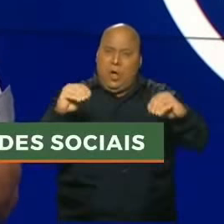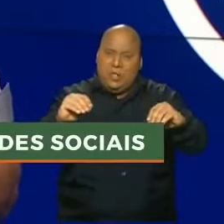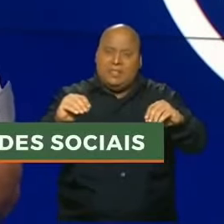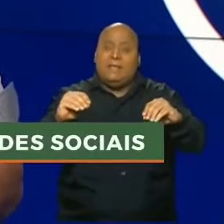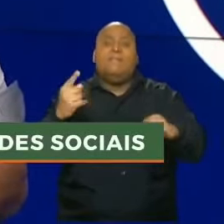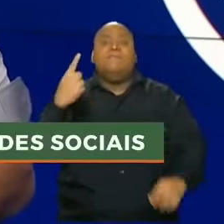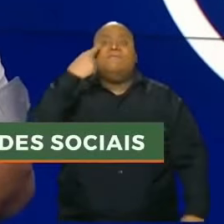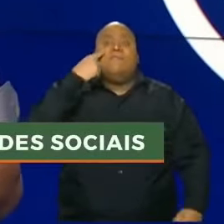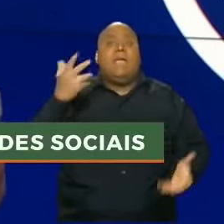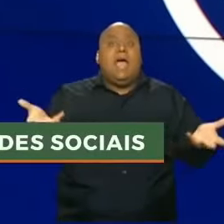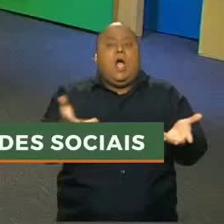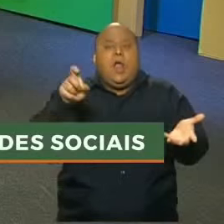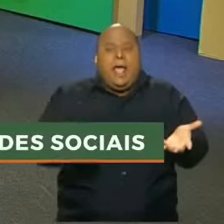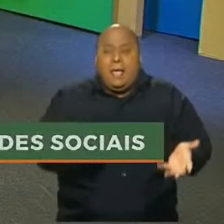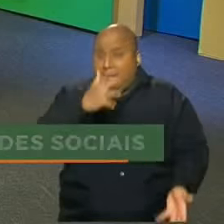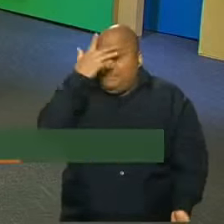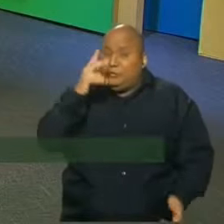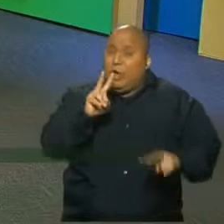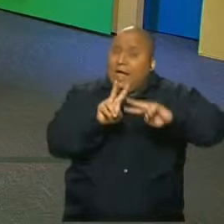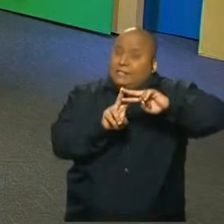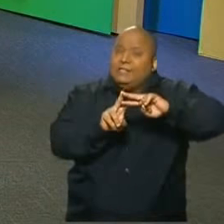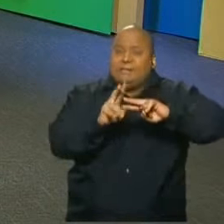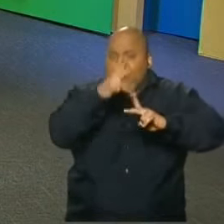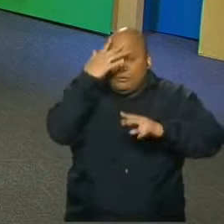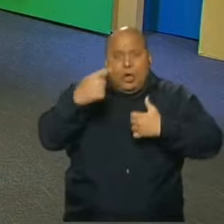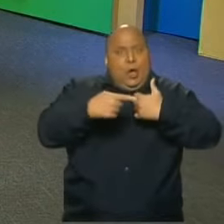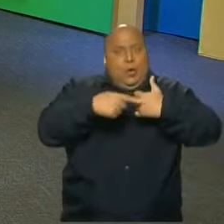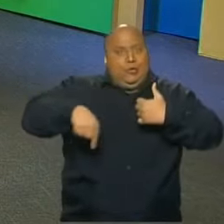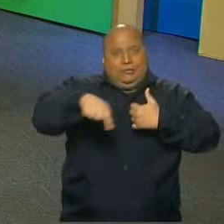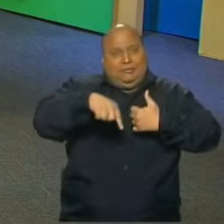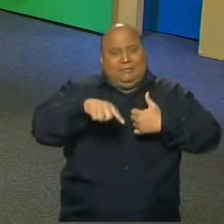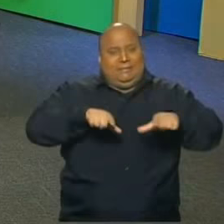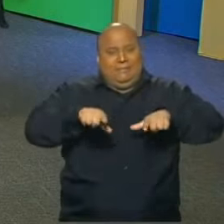gente confere, então, algumas mensagens do pessoal que está curtindo a gente.